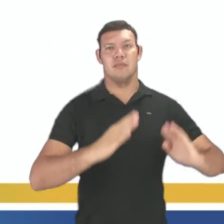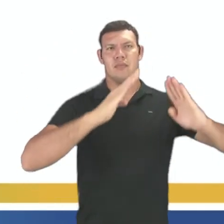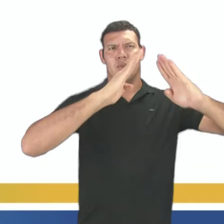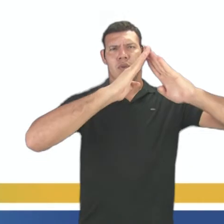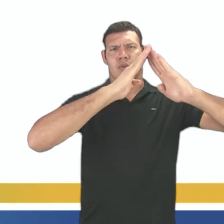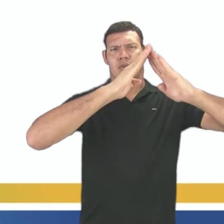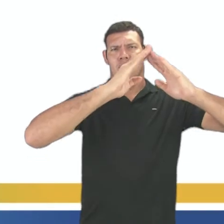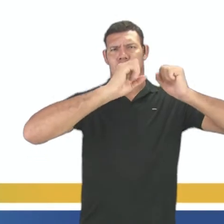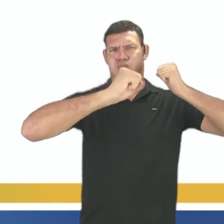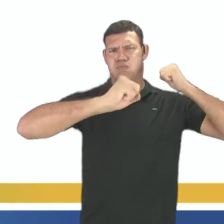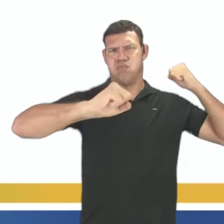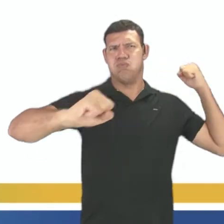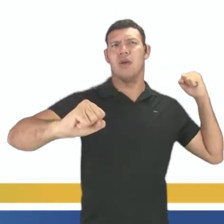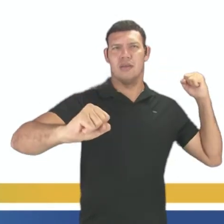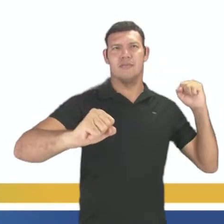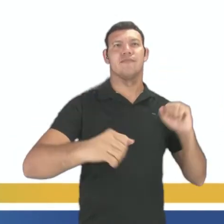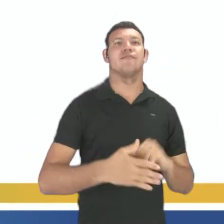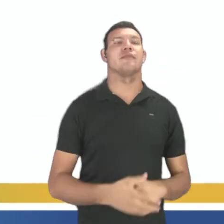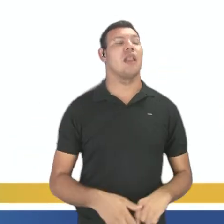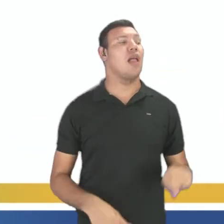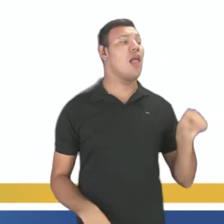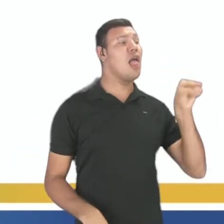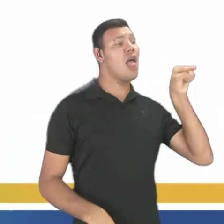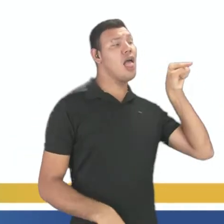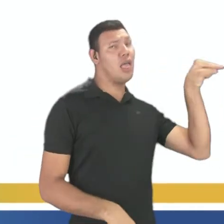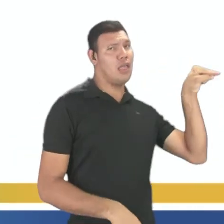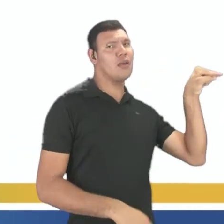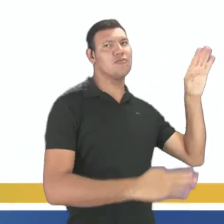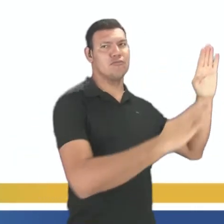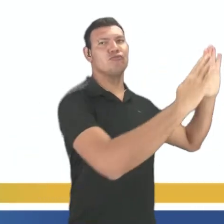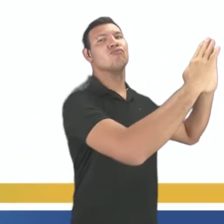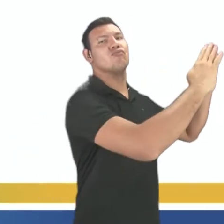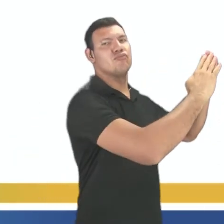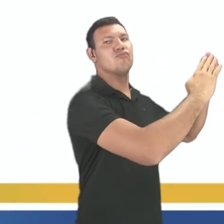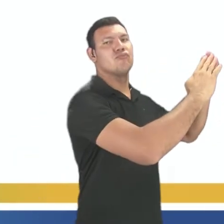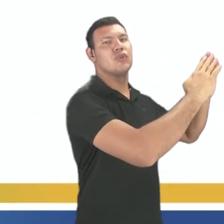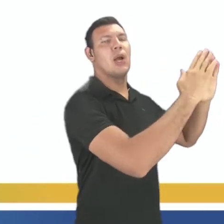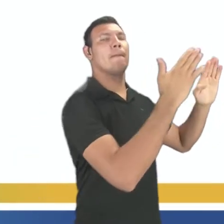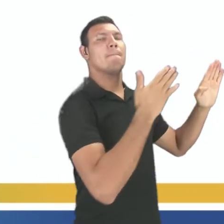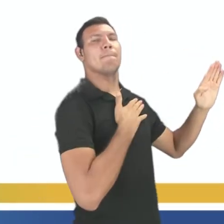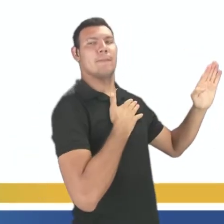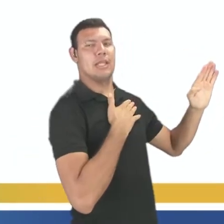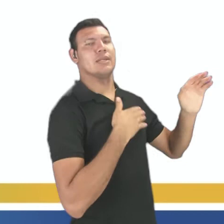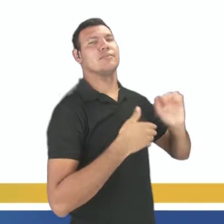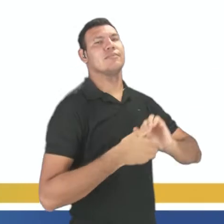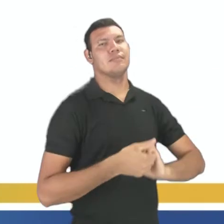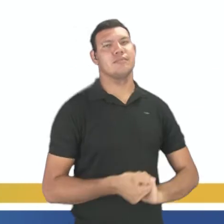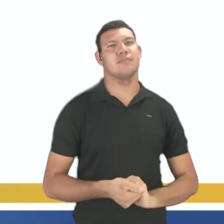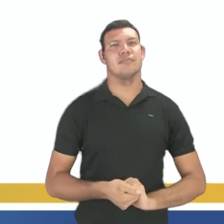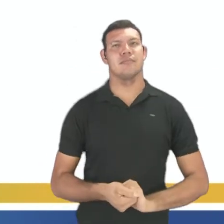mine. Aquela casa é minha, tudo bem?